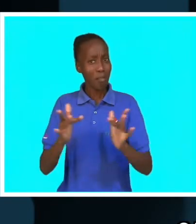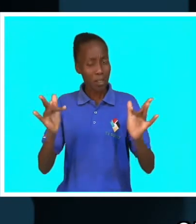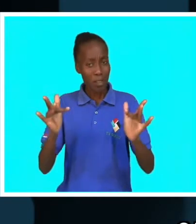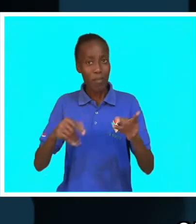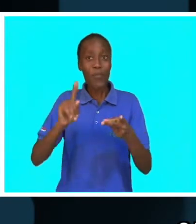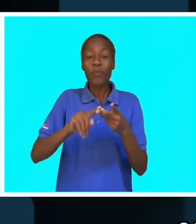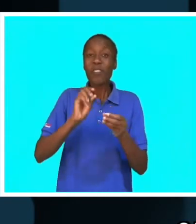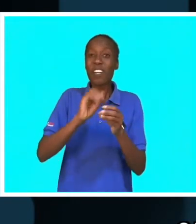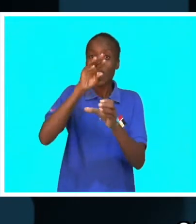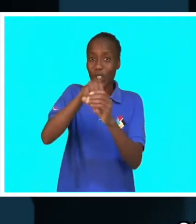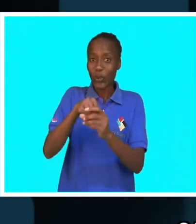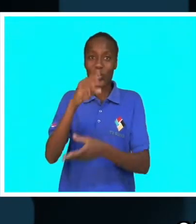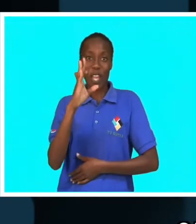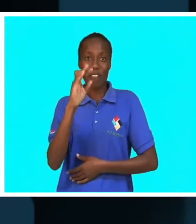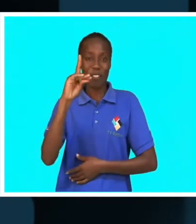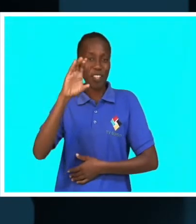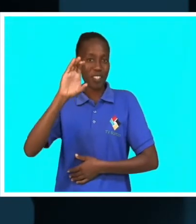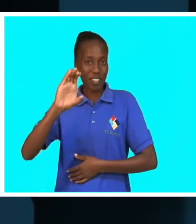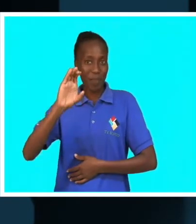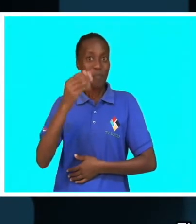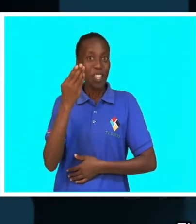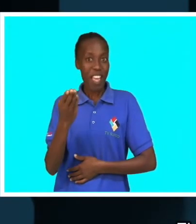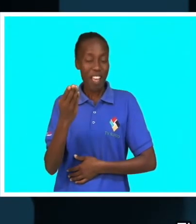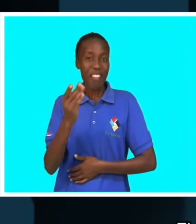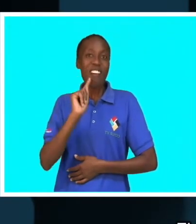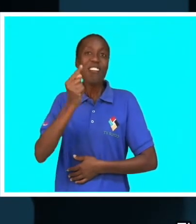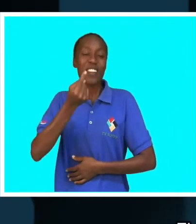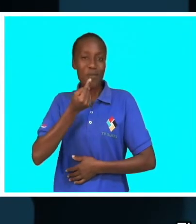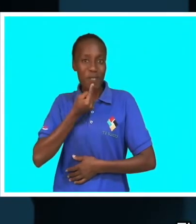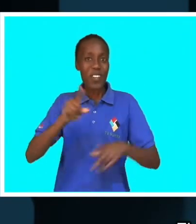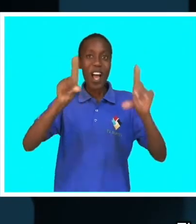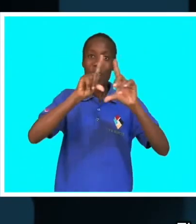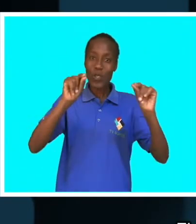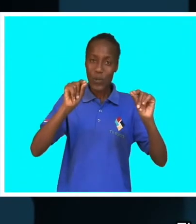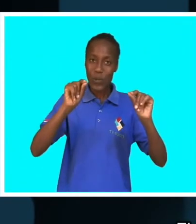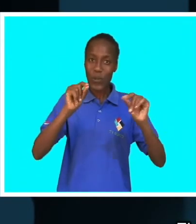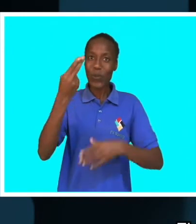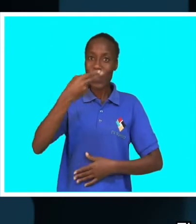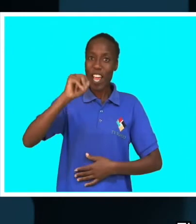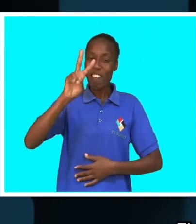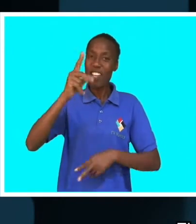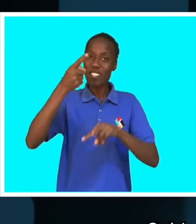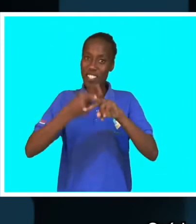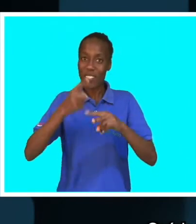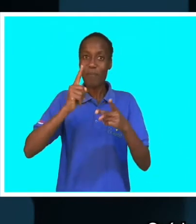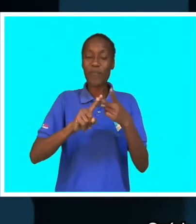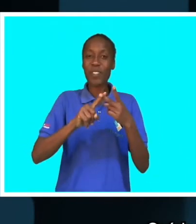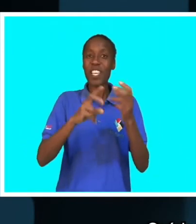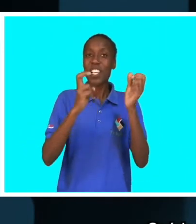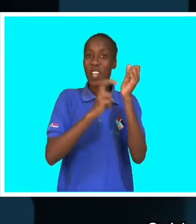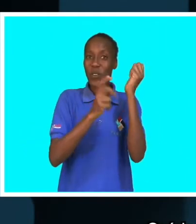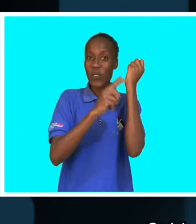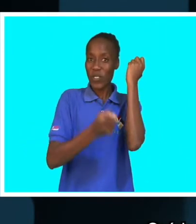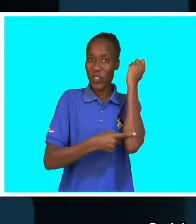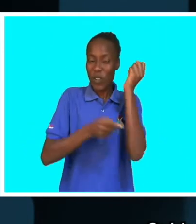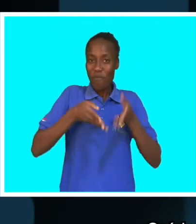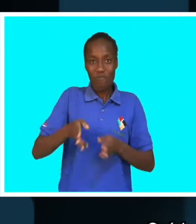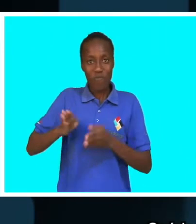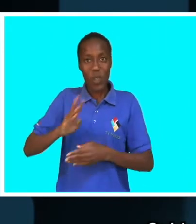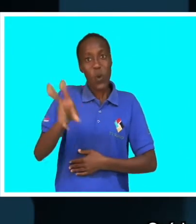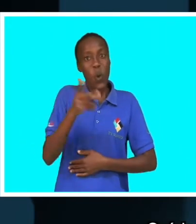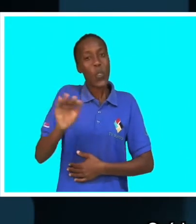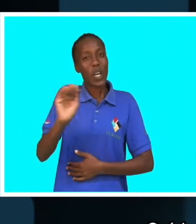faz parte da FDC. Ela responde questões relacionadas com HIV e SIDA, saúde sexual e reprodutiva